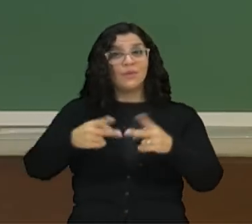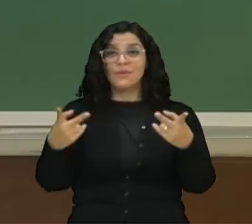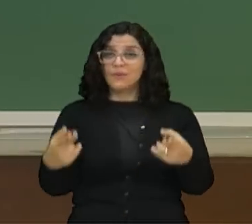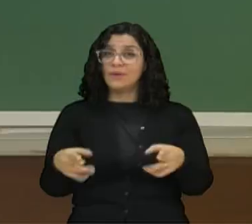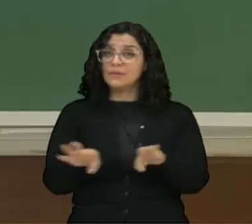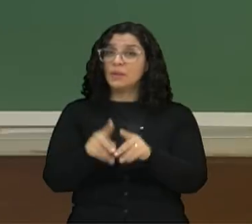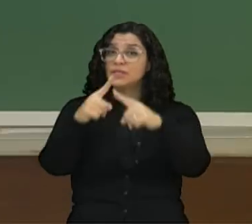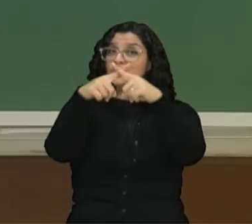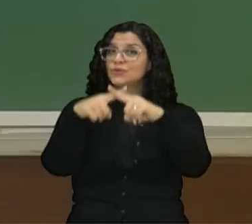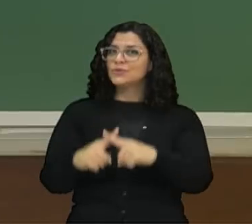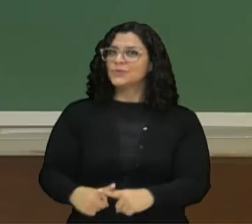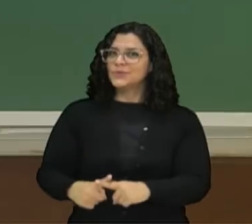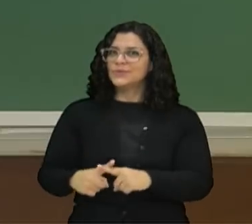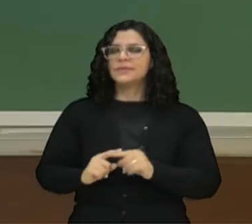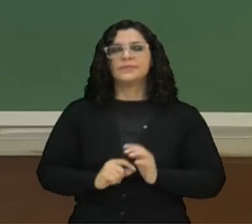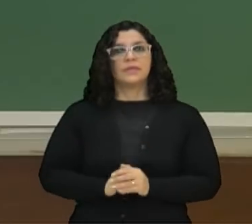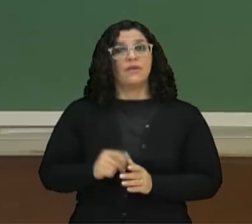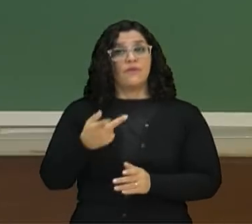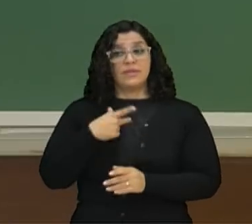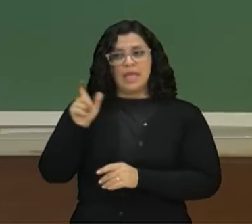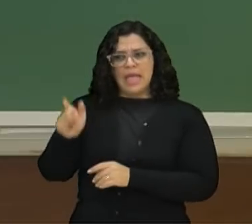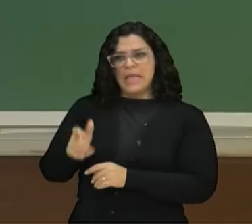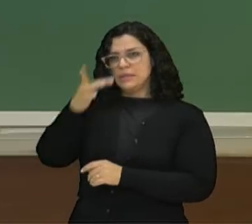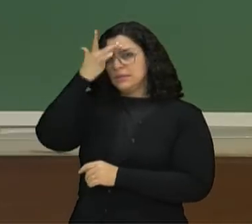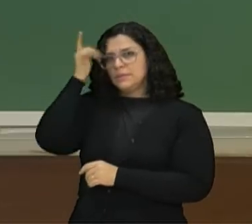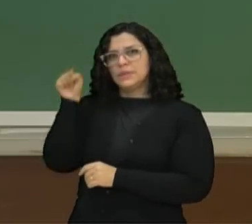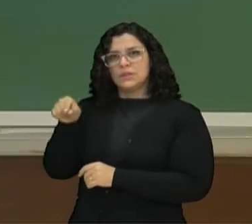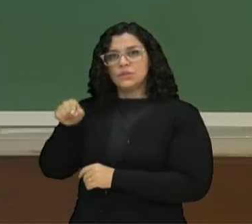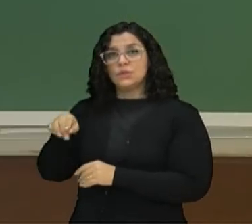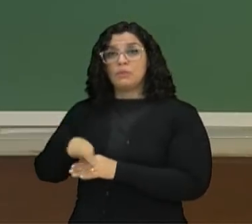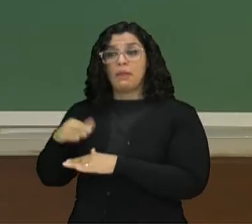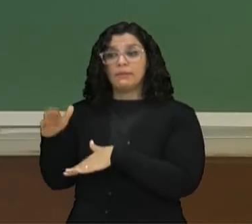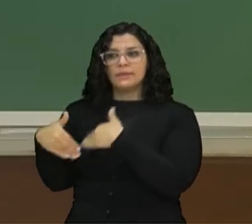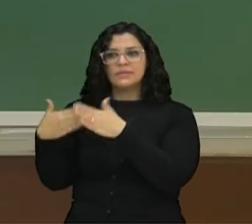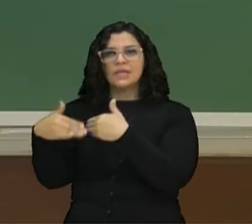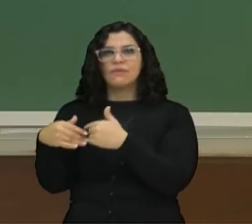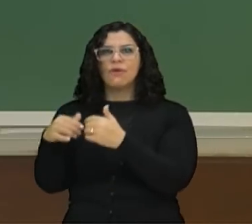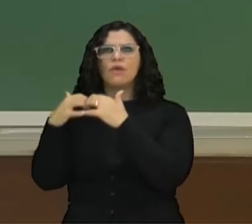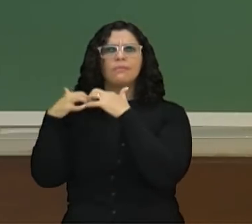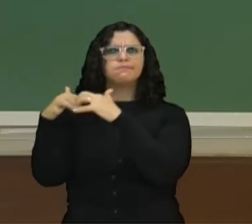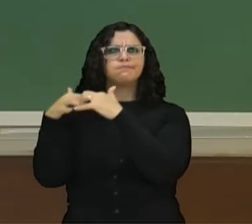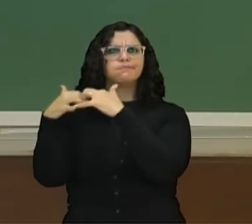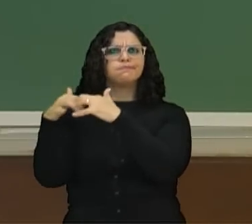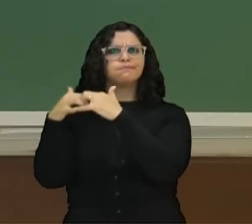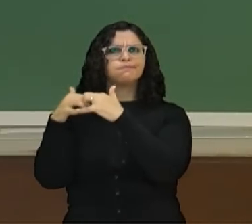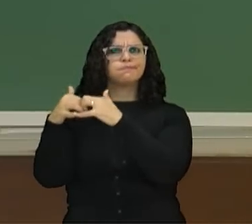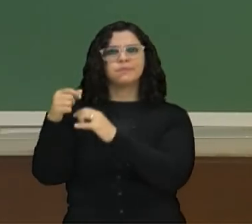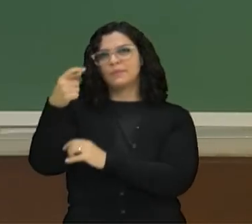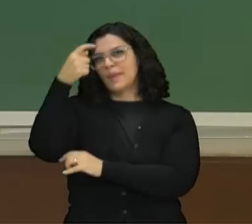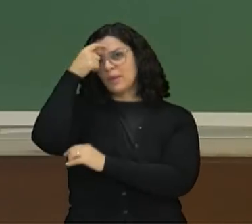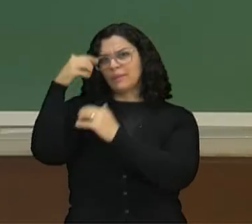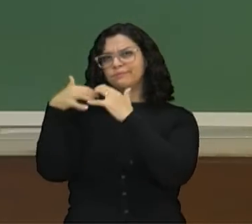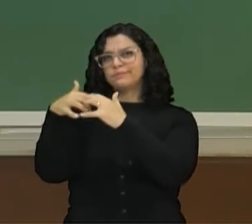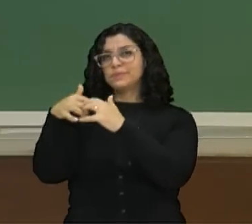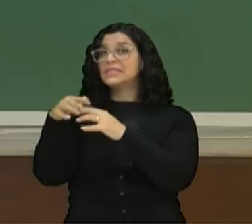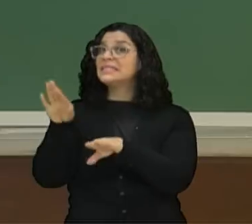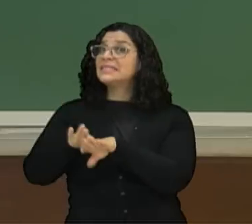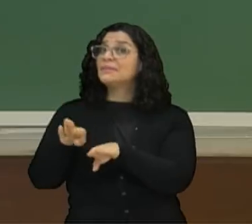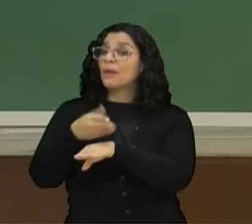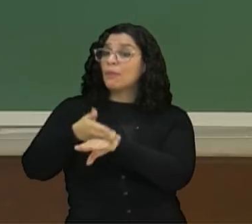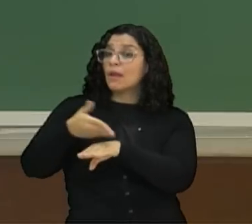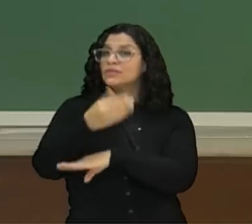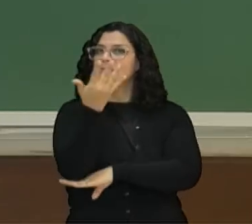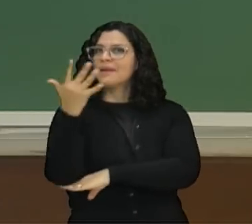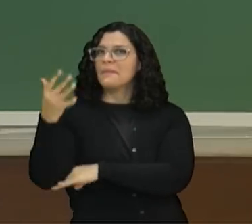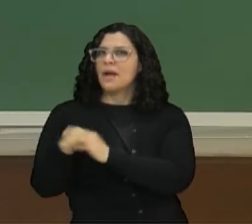Fizeram uma competição que faz com que a pessoa desenvolva mais as suas habilidades, né, na mata, prestar atenção,